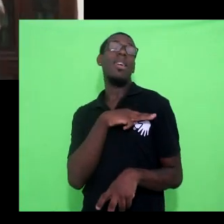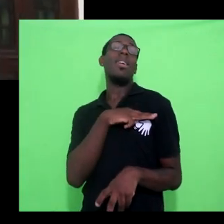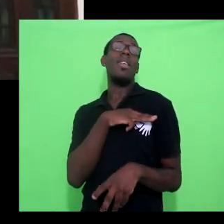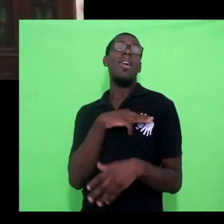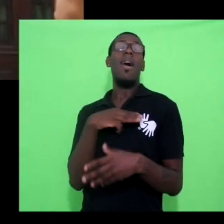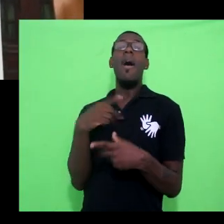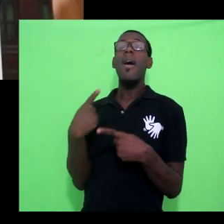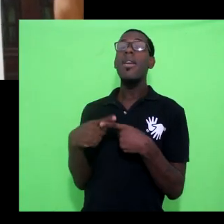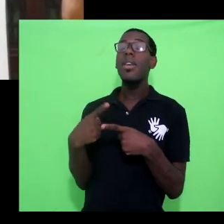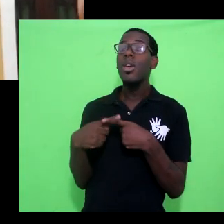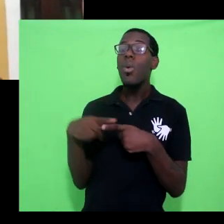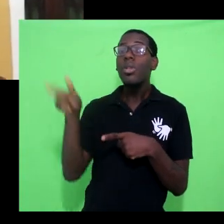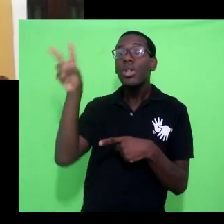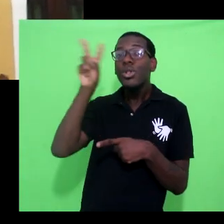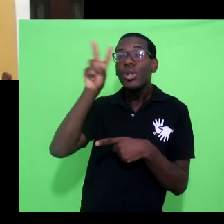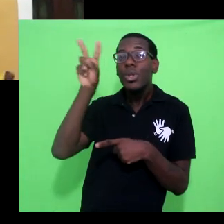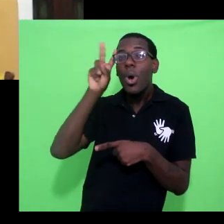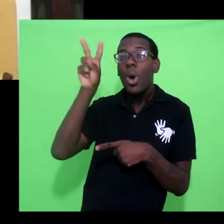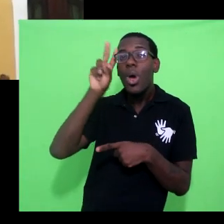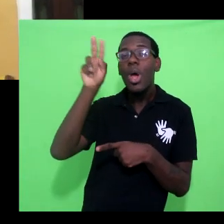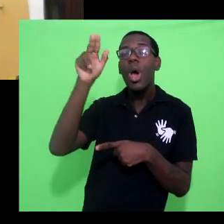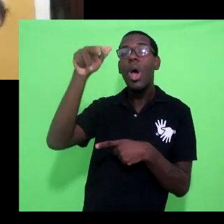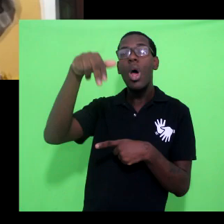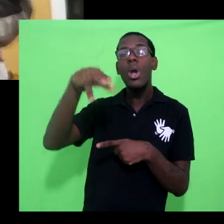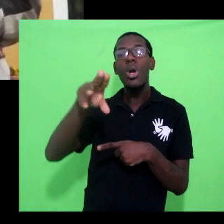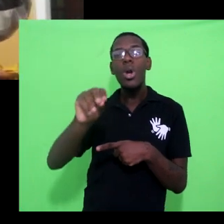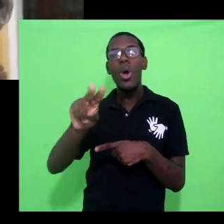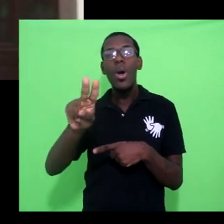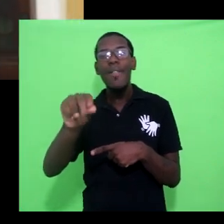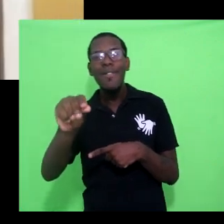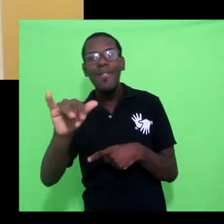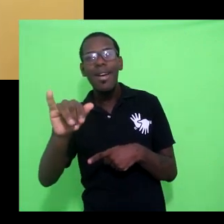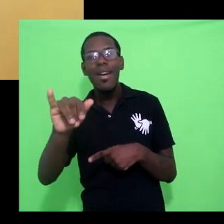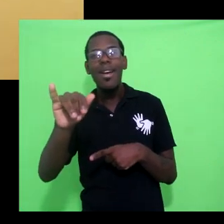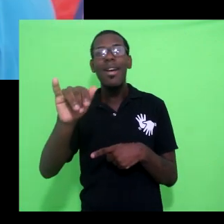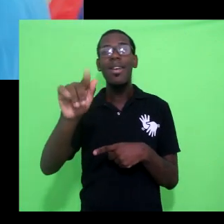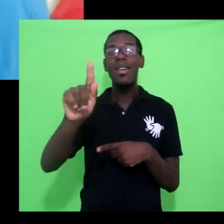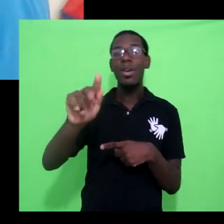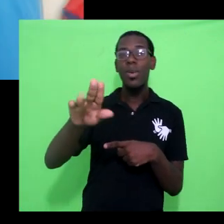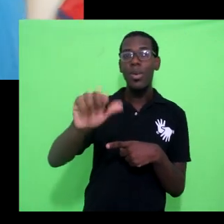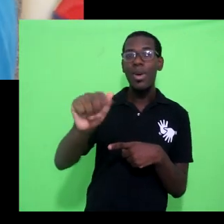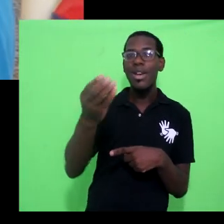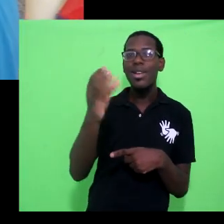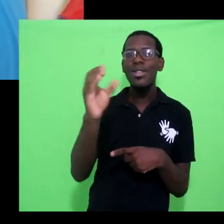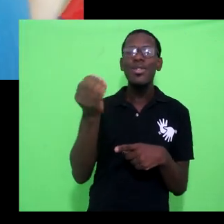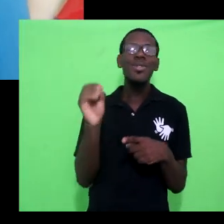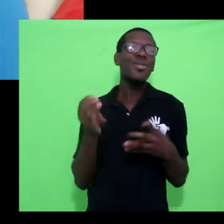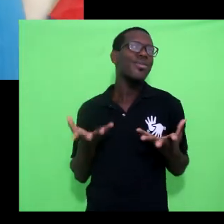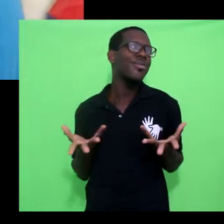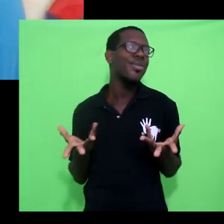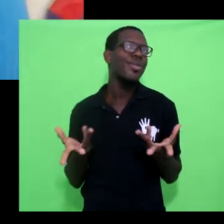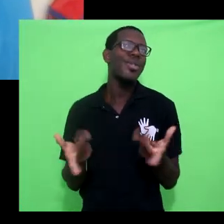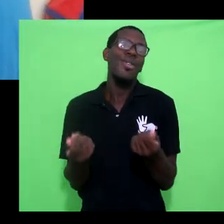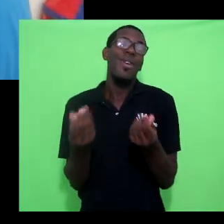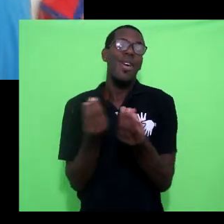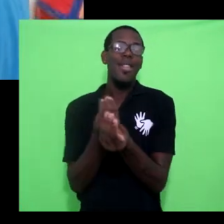processo assim que conta a história de Nova Iguaçu, né, no seu dia a dia, e aquilo era uma coisa fantástica. Devolvidos